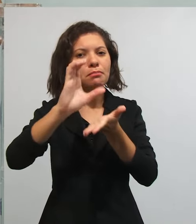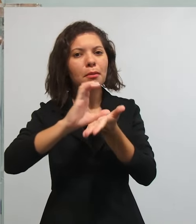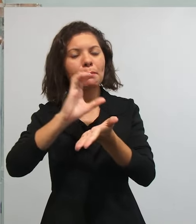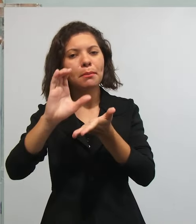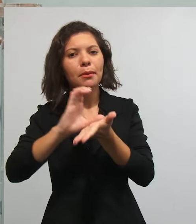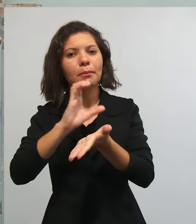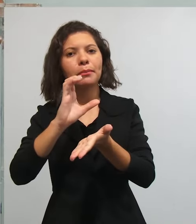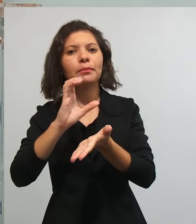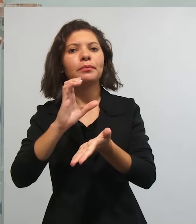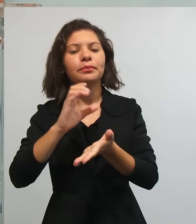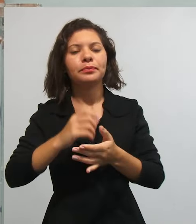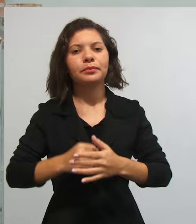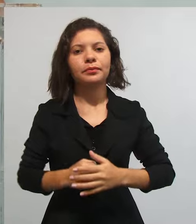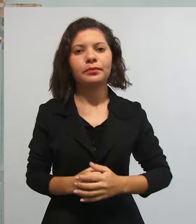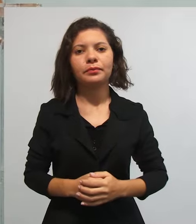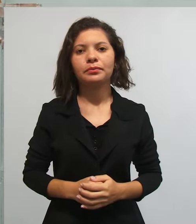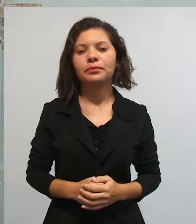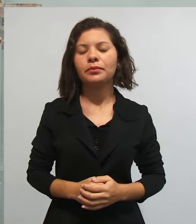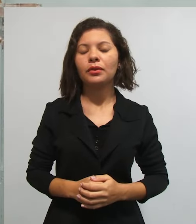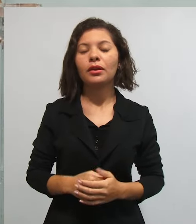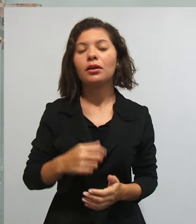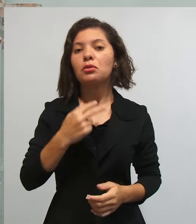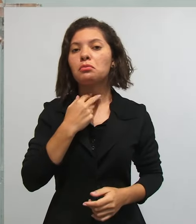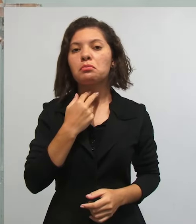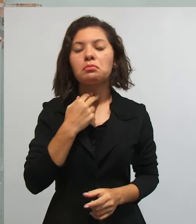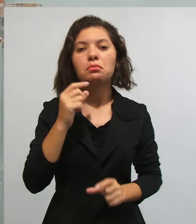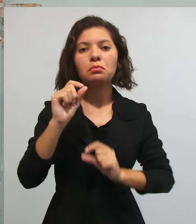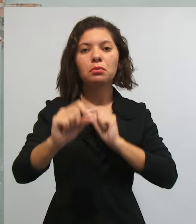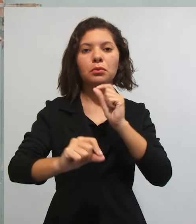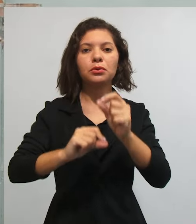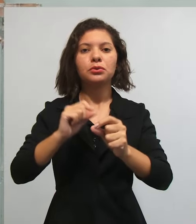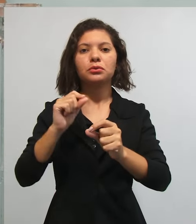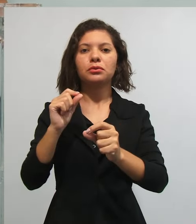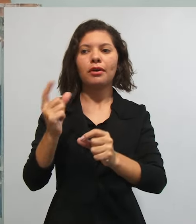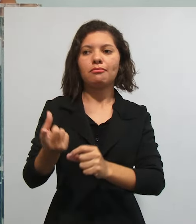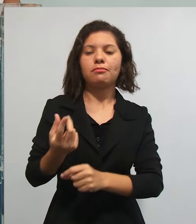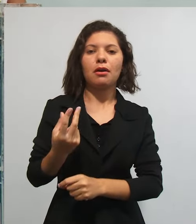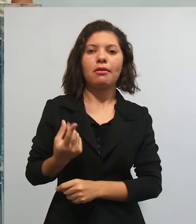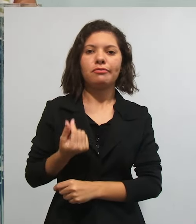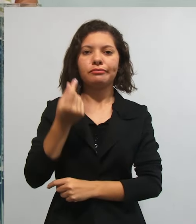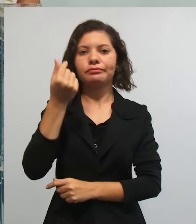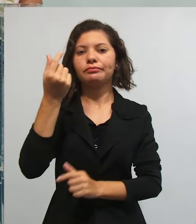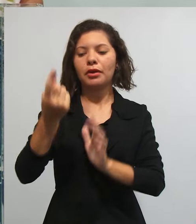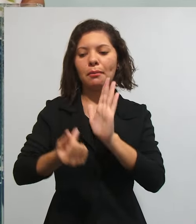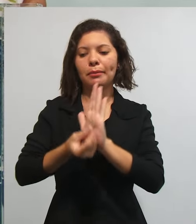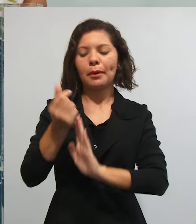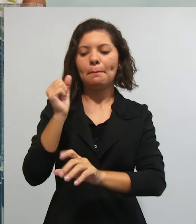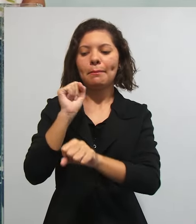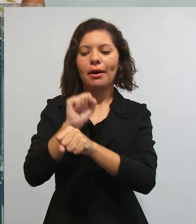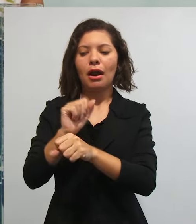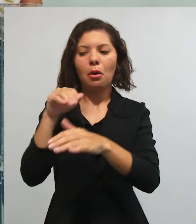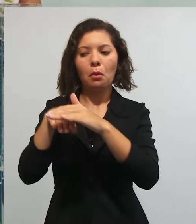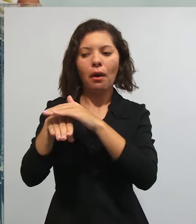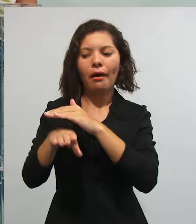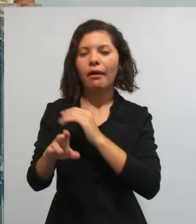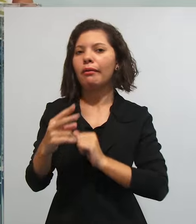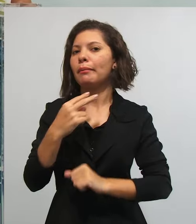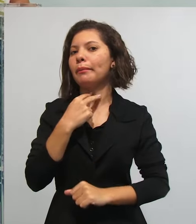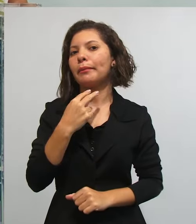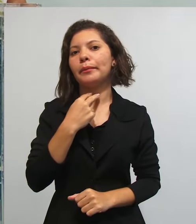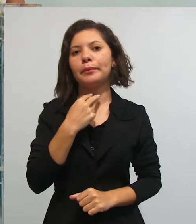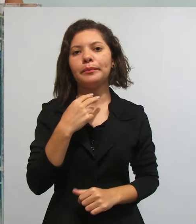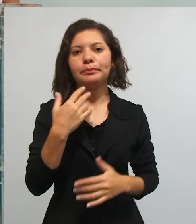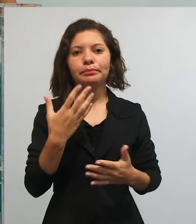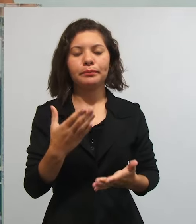o governo com o recurso parado. Então, ele investe e depois ele recebe juros. Então, esse tipo de receita é uma receita